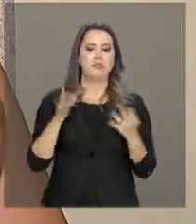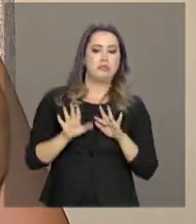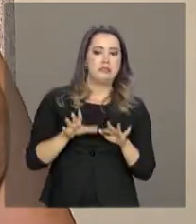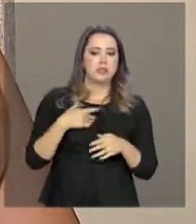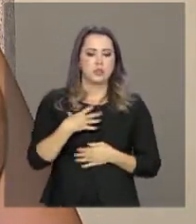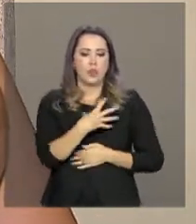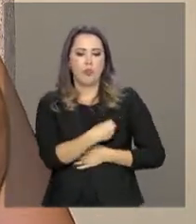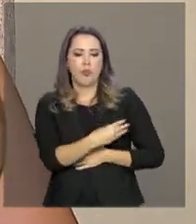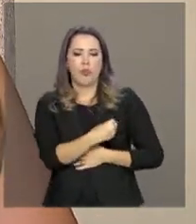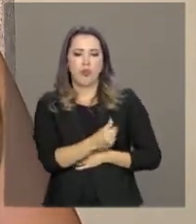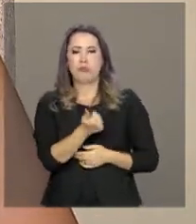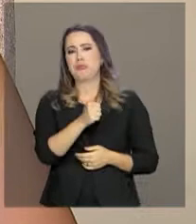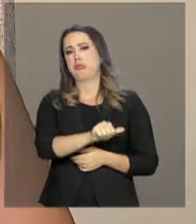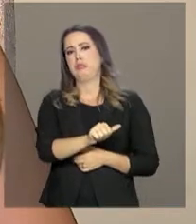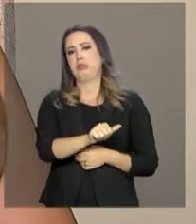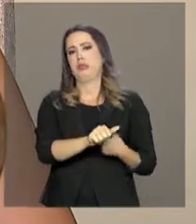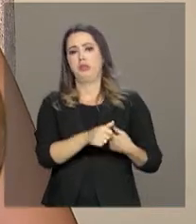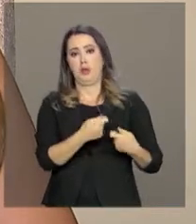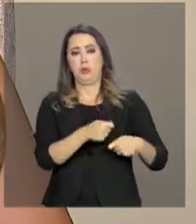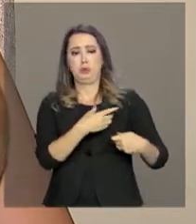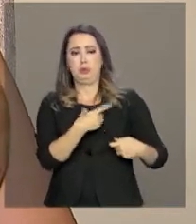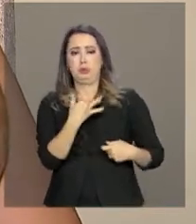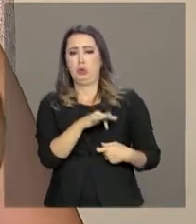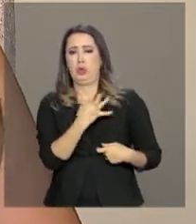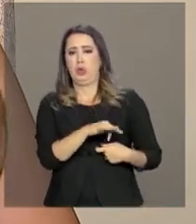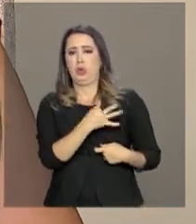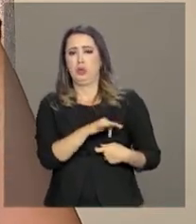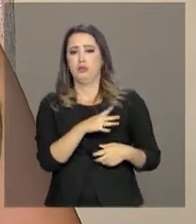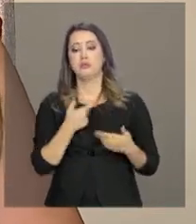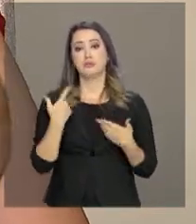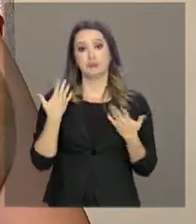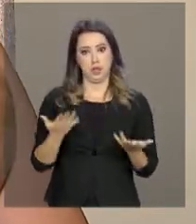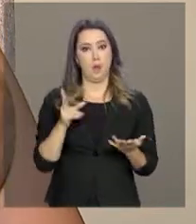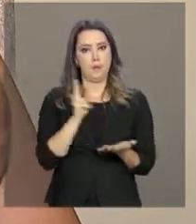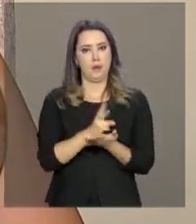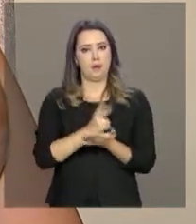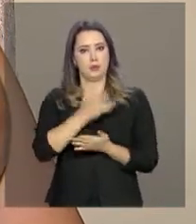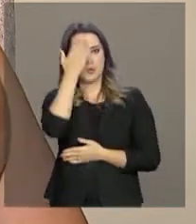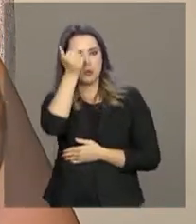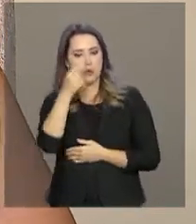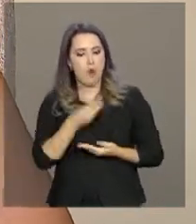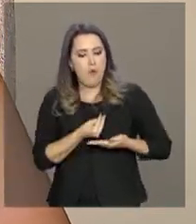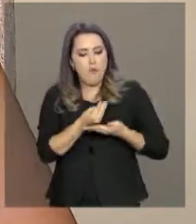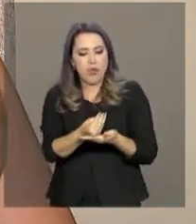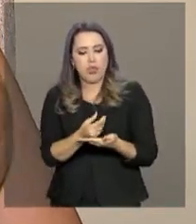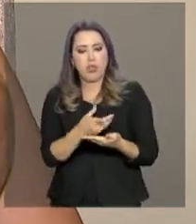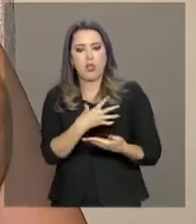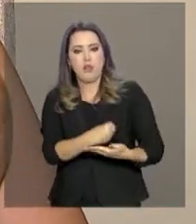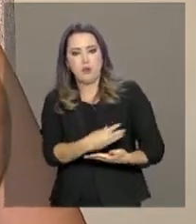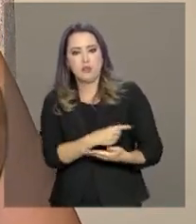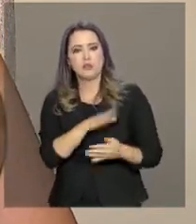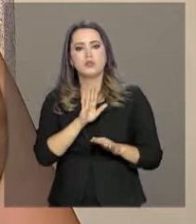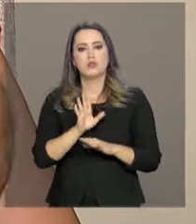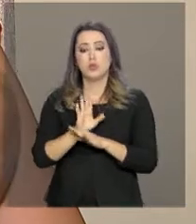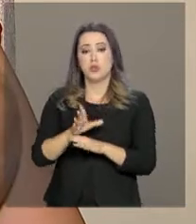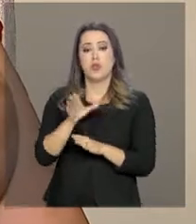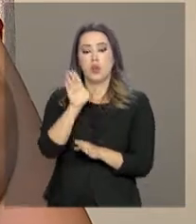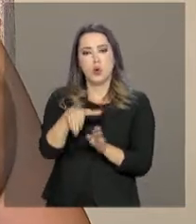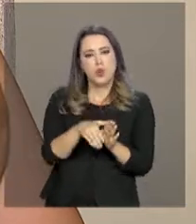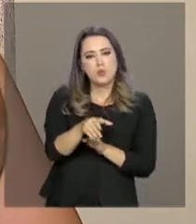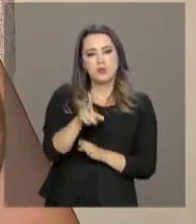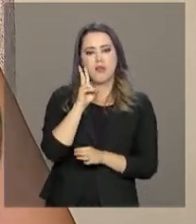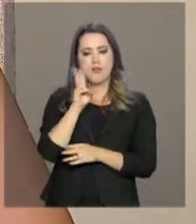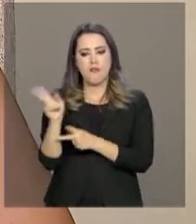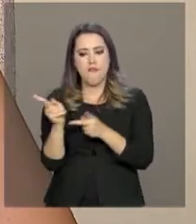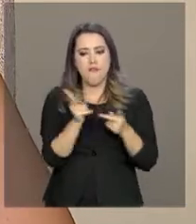pega do enem não está correta então acaba causando dor então assim mesmo que não seja para doar leite se você não conseguir eu aconselho uma visita